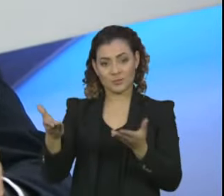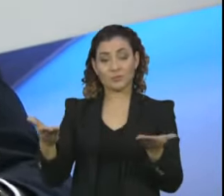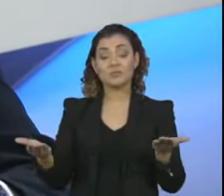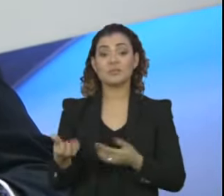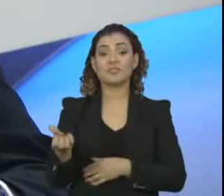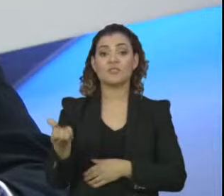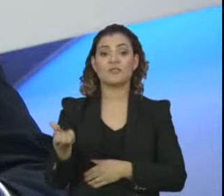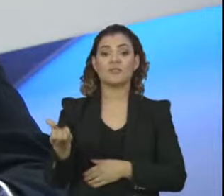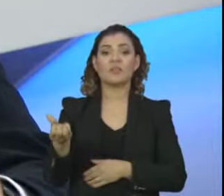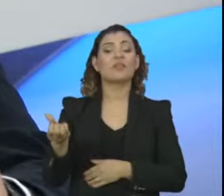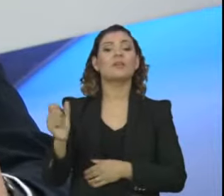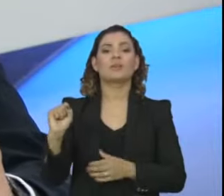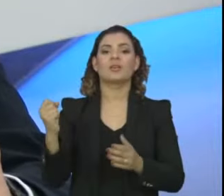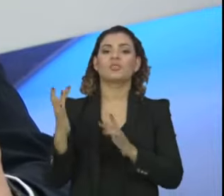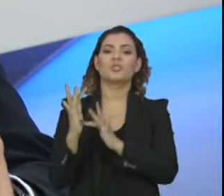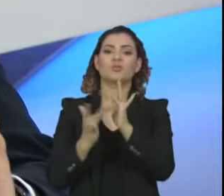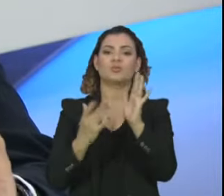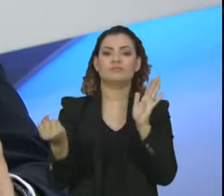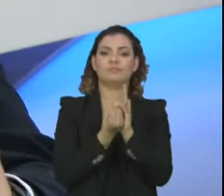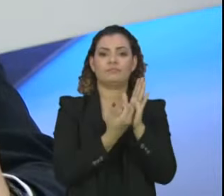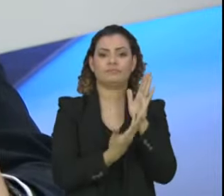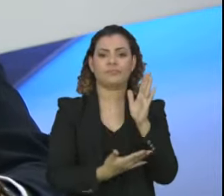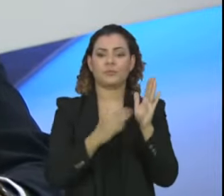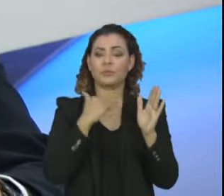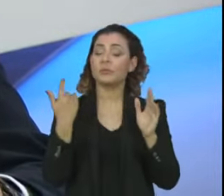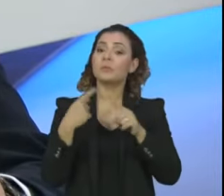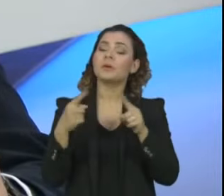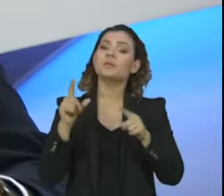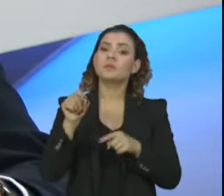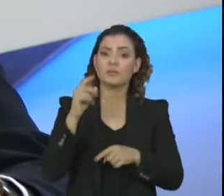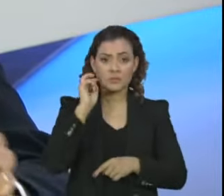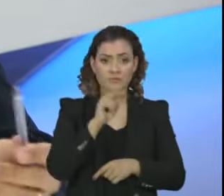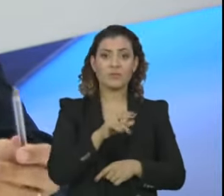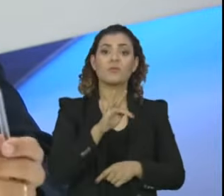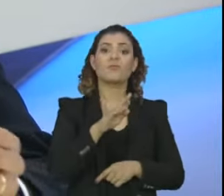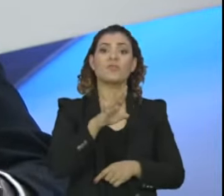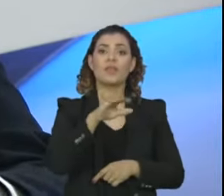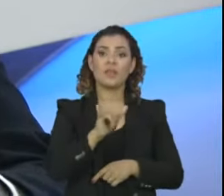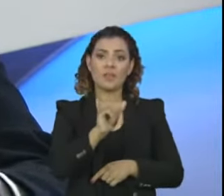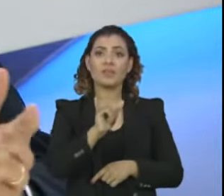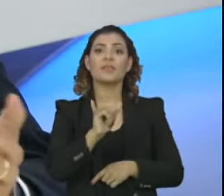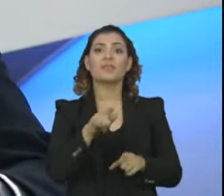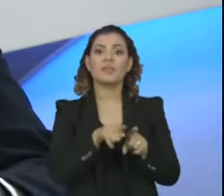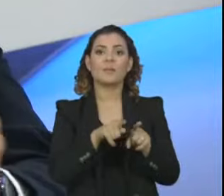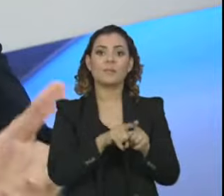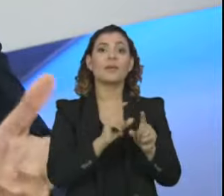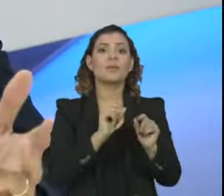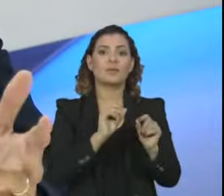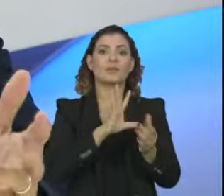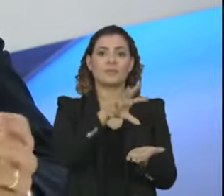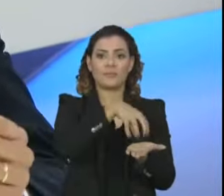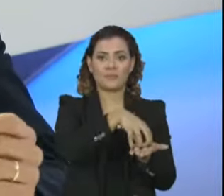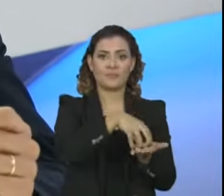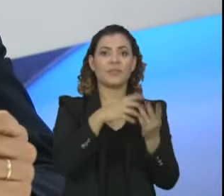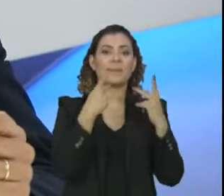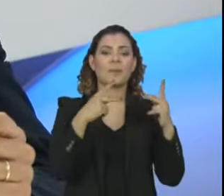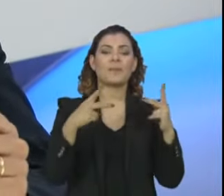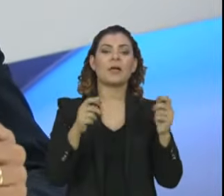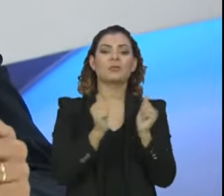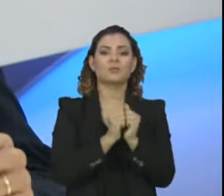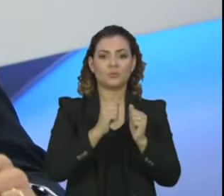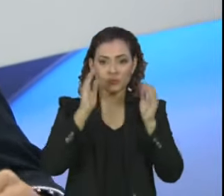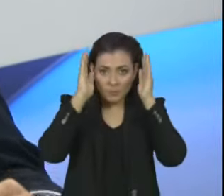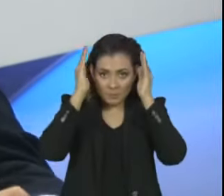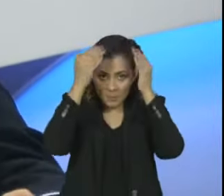deste ano o senhor certamente deve ter tido a oportunidade de ter visto Frei raniero cantalamessa pregador da casa pontifícia e Pregador do Papa